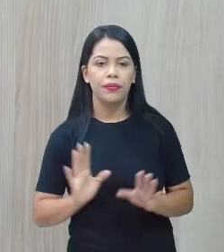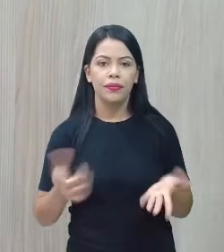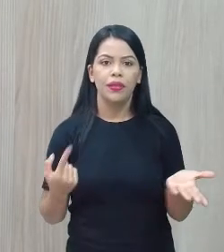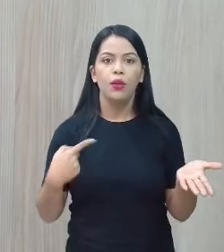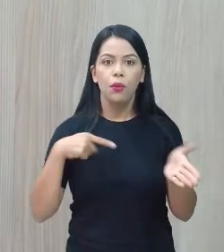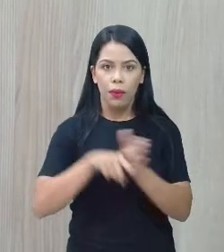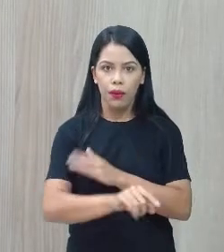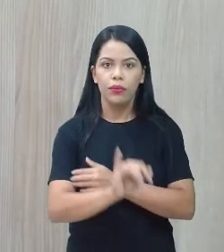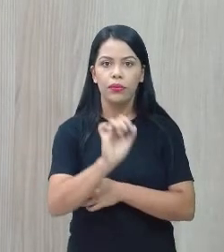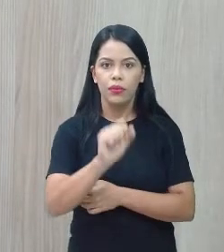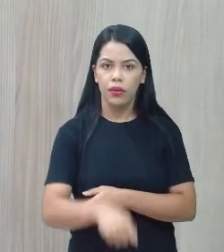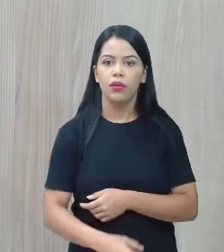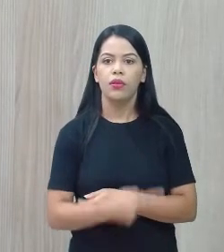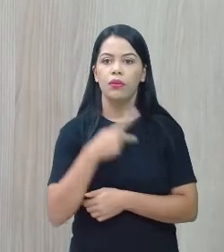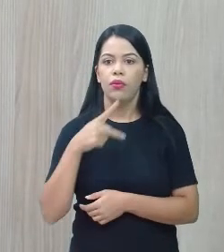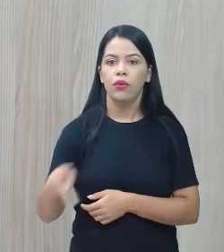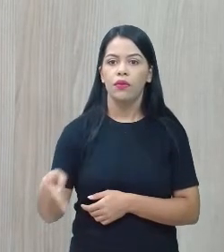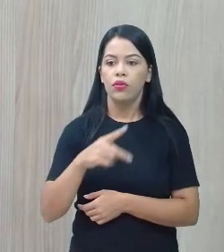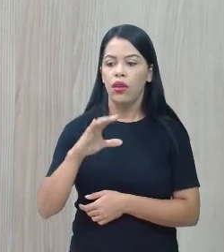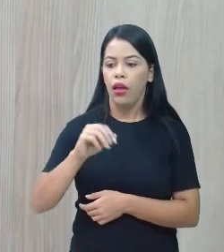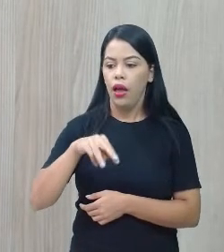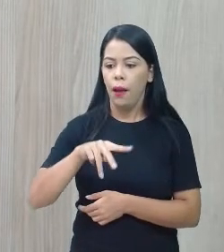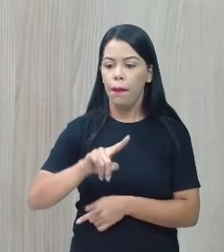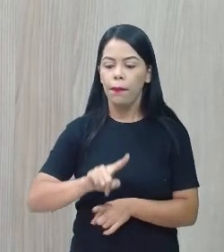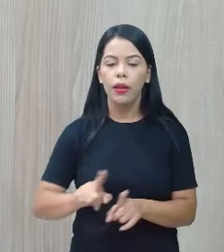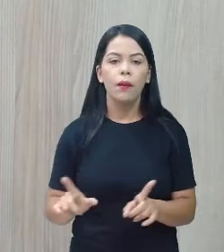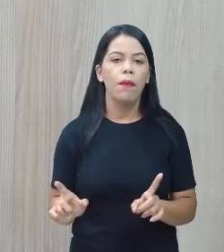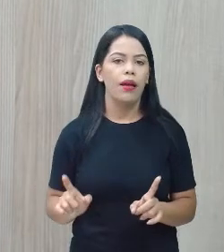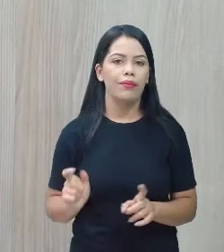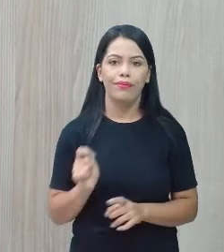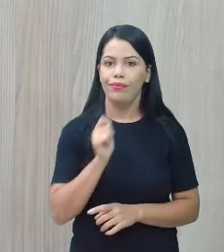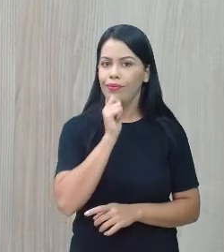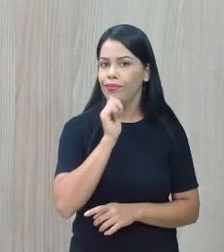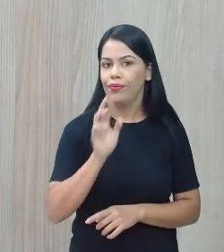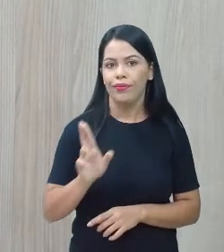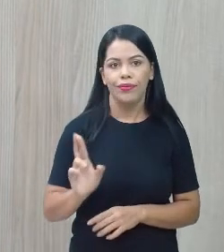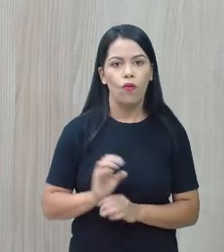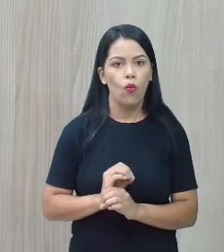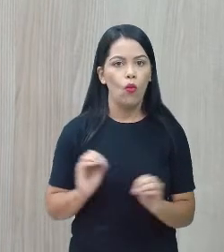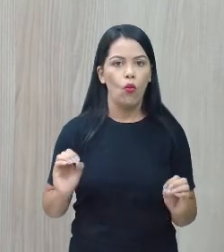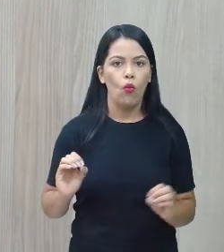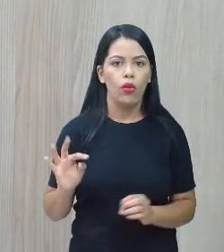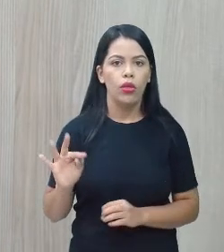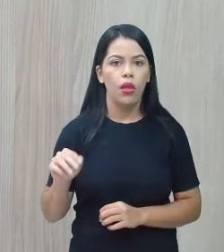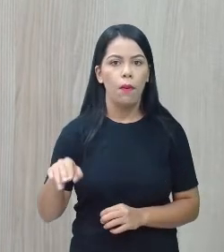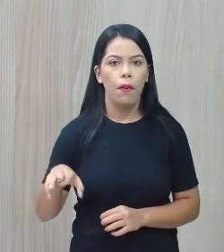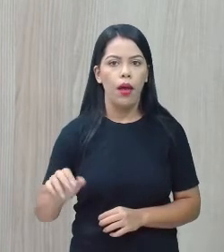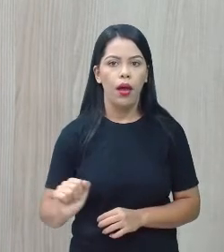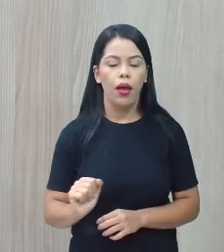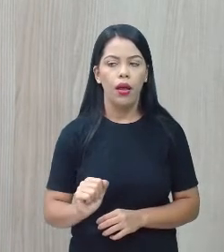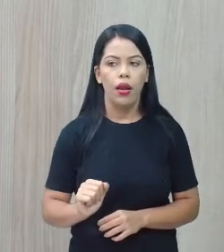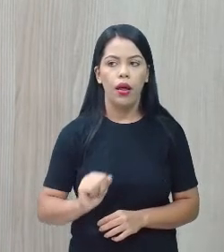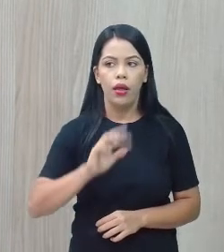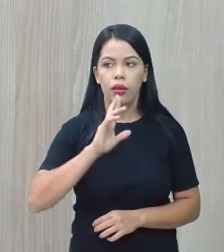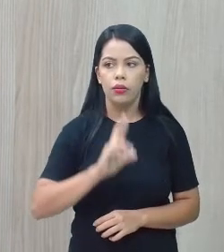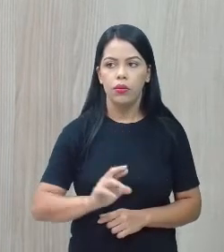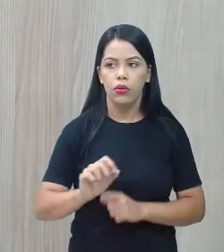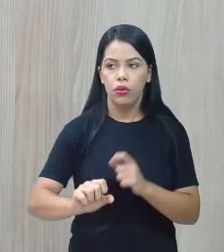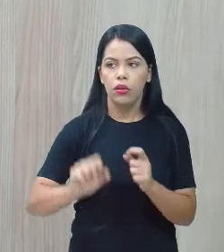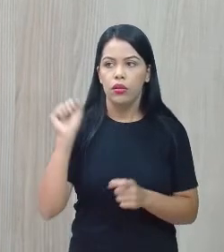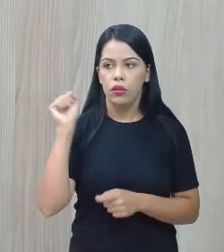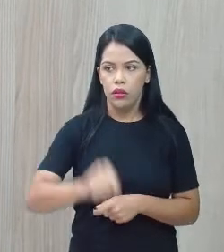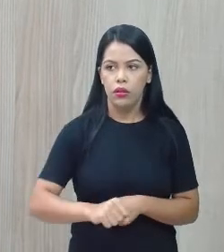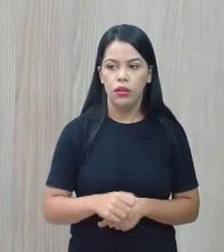Perguntei aqui, professora Camila, só que eles ainda não responderam. Tamara respondeu agora que sim. Que o quê? Que